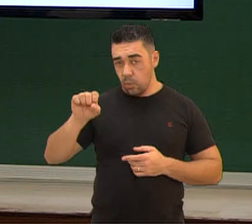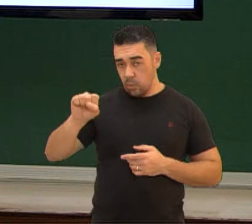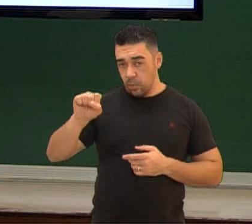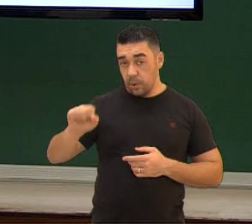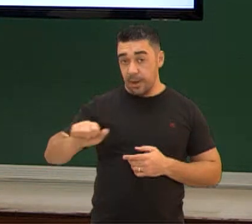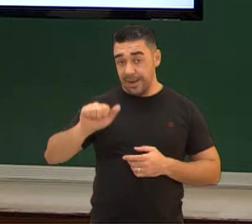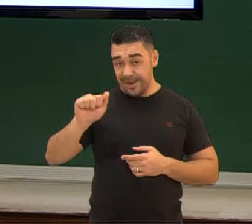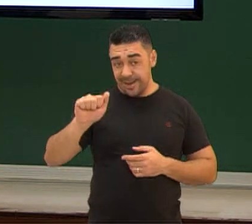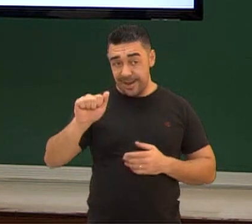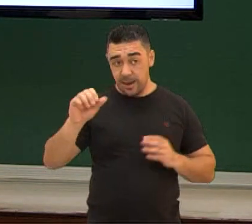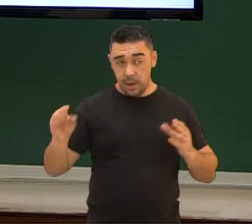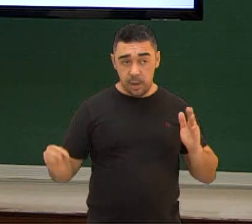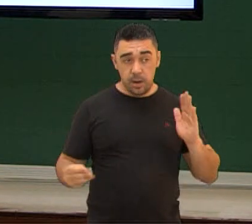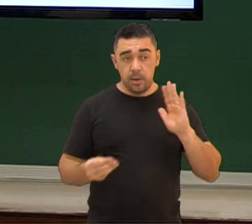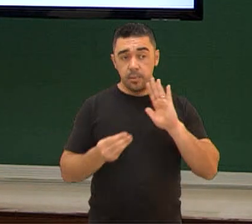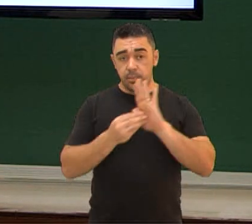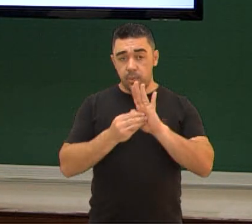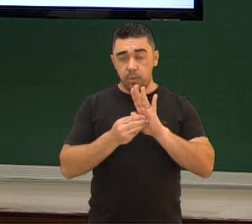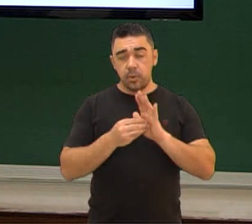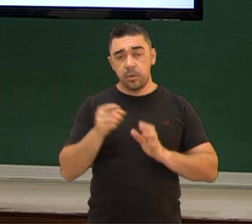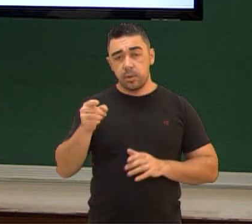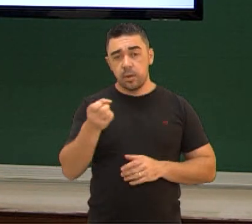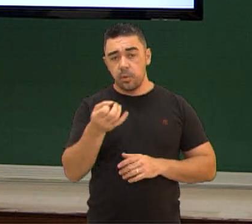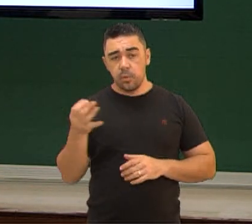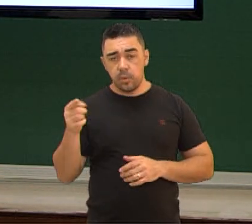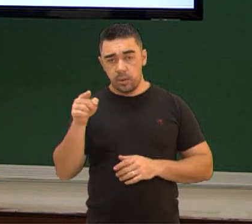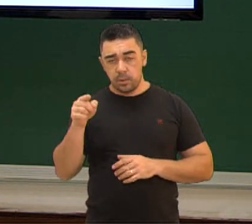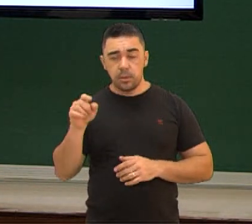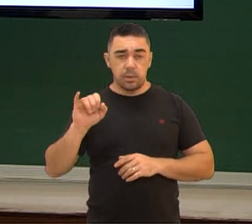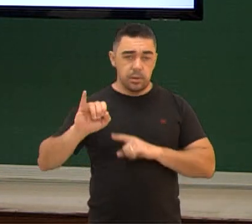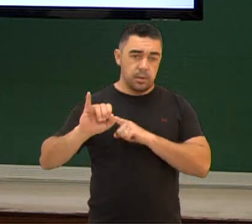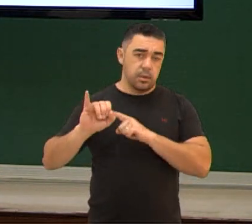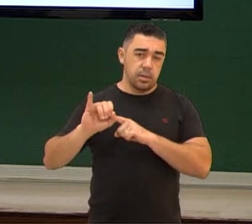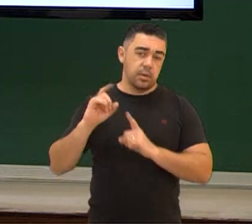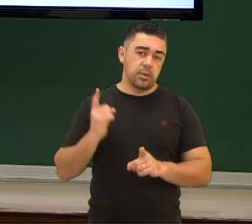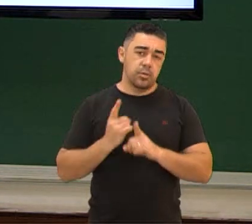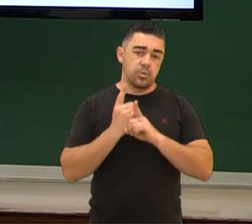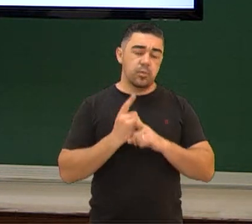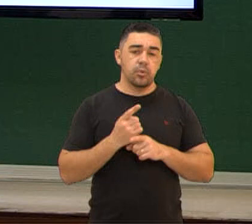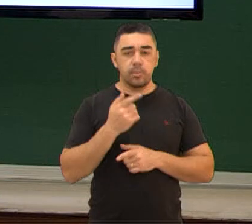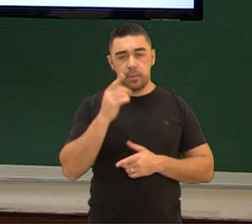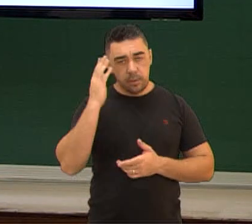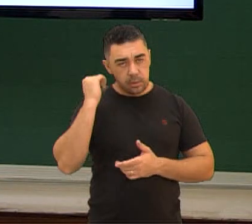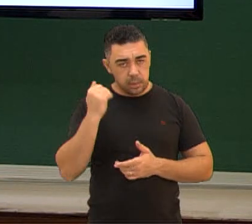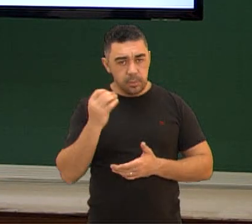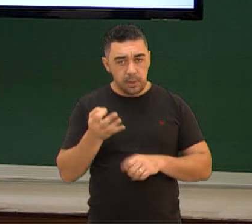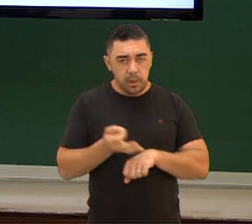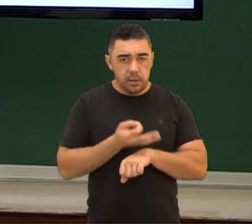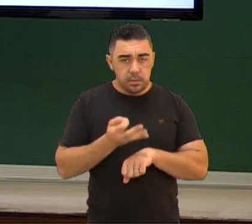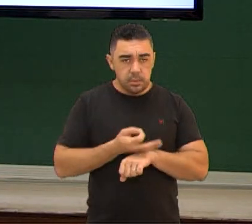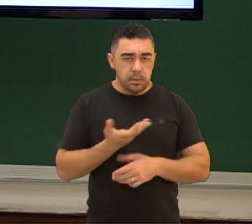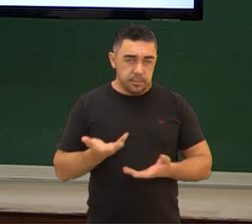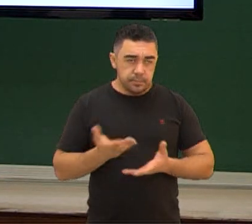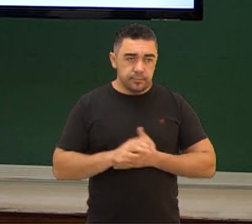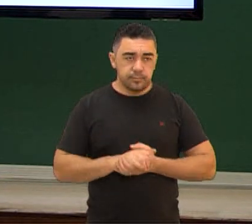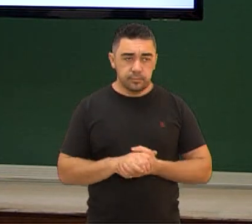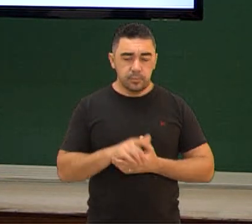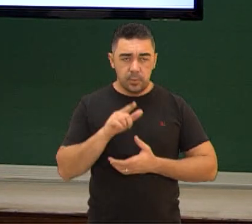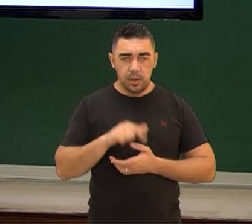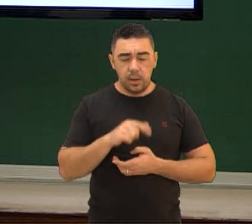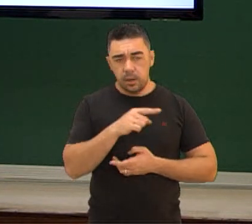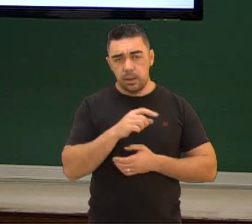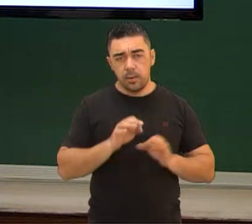amperes aqui, colocar aqui no lugar da corrente, né? E vou descobrir essa resistência que eu quero saber, que é a resistência da